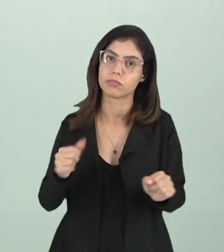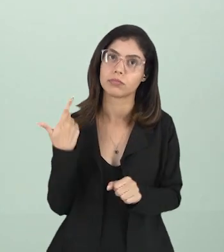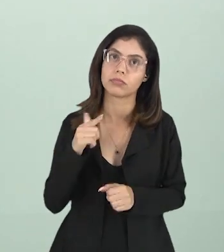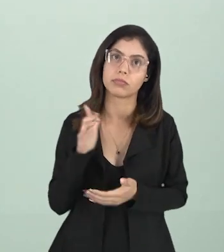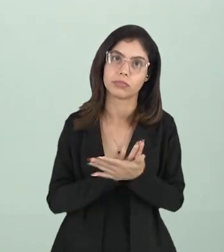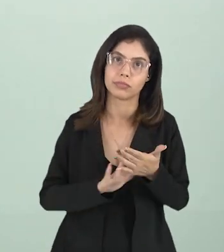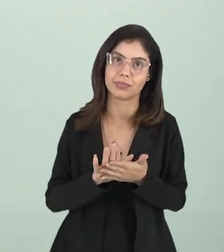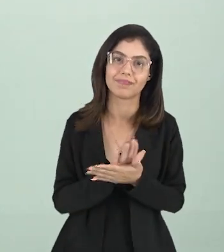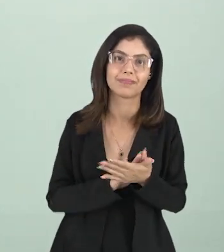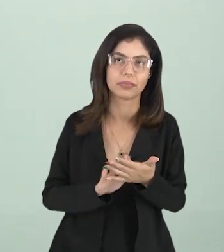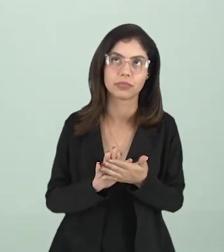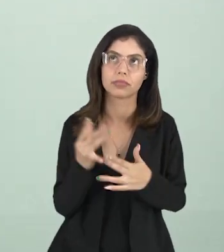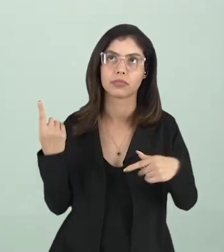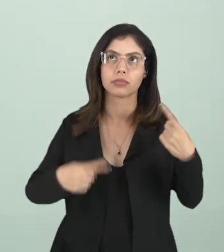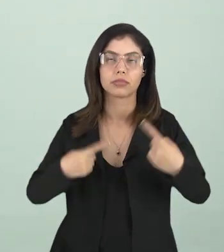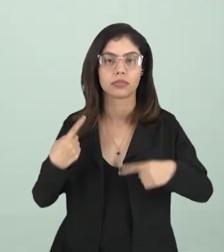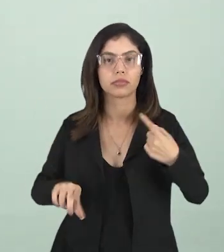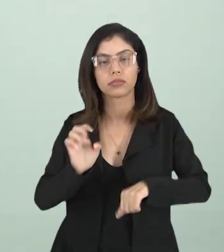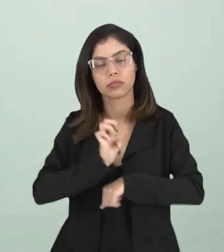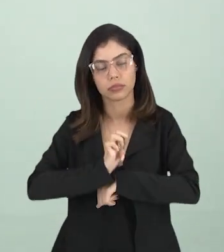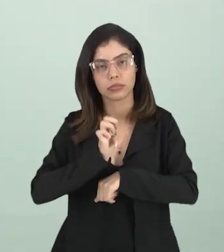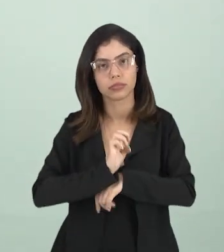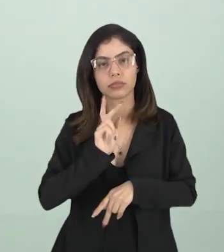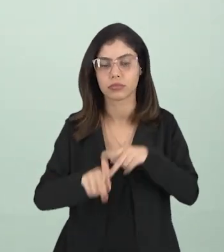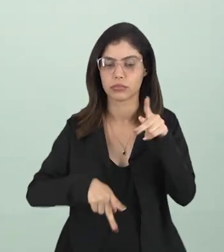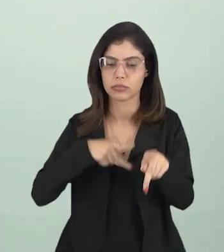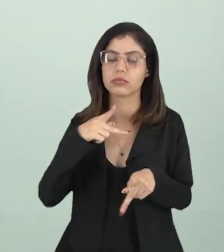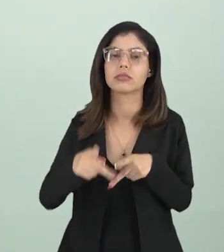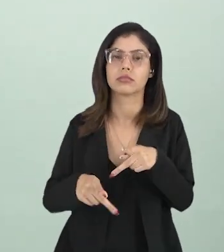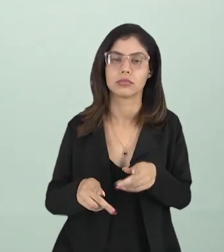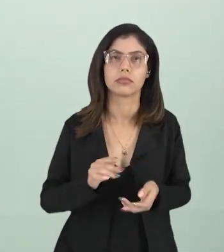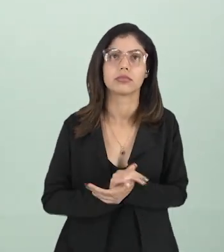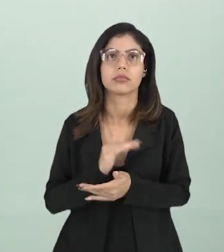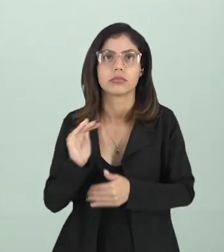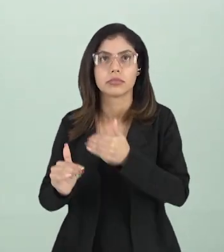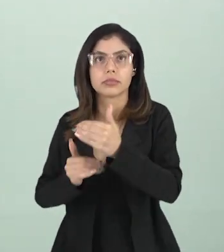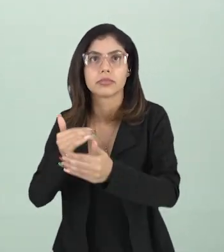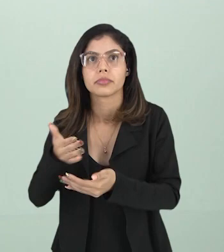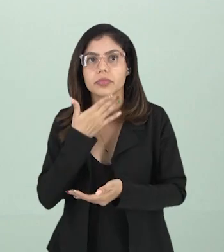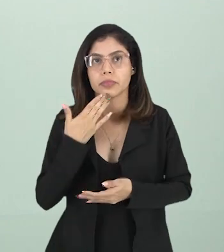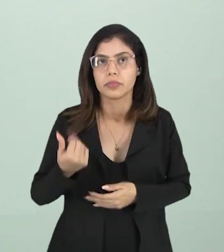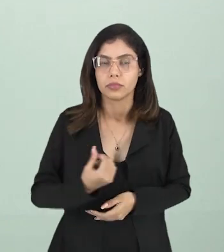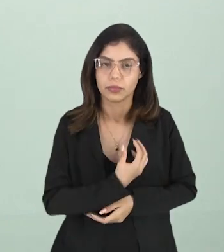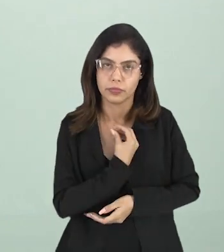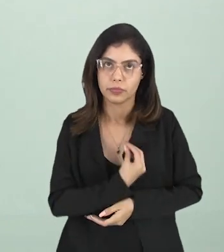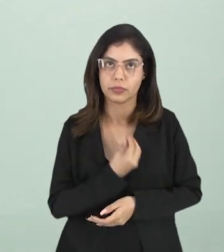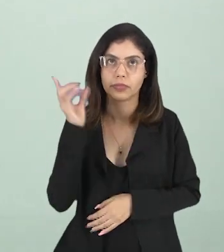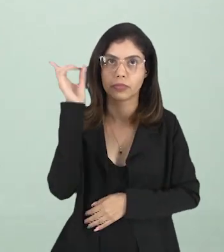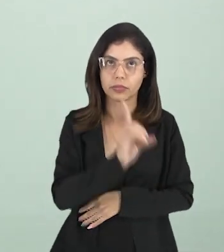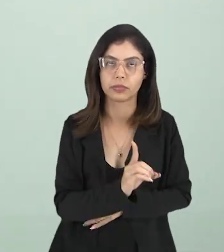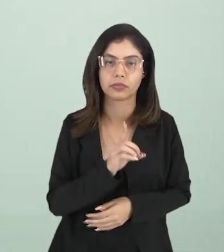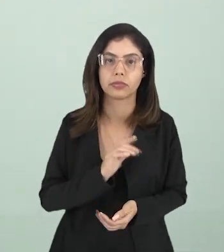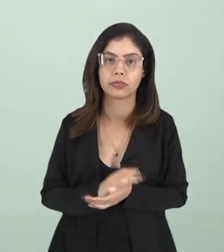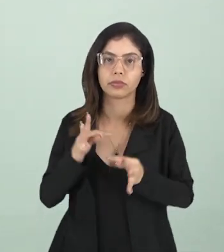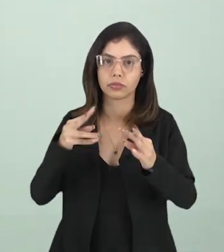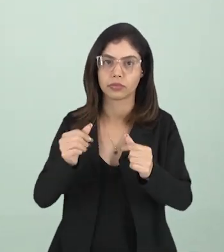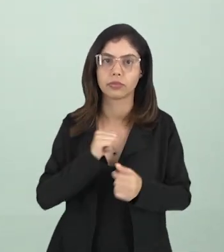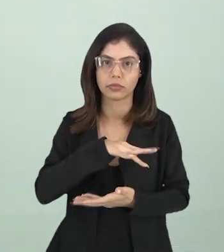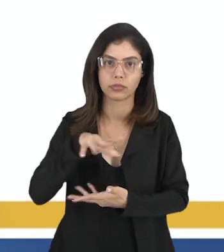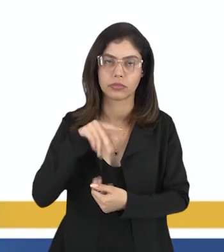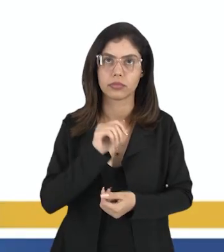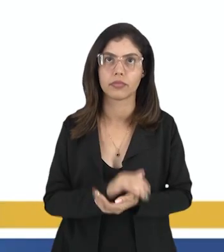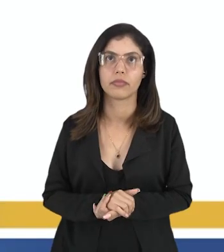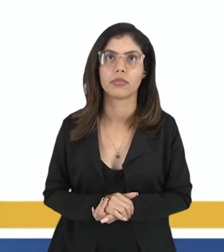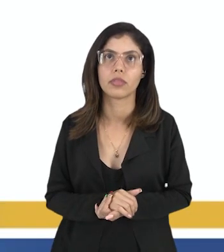reparação, sem umas políticas do Estado para que essa população, né, se desenvolvesse e tivesse os mesmos direitos de todo mundo, né?